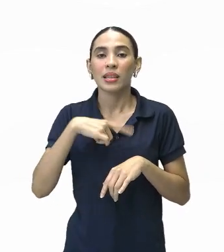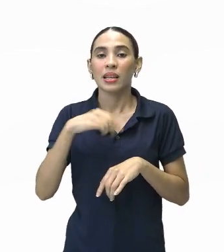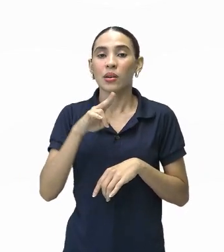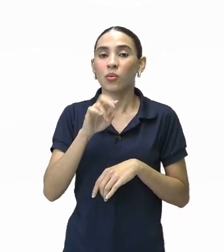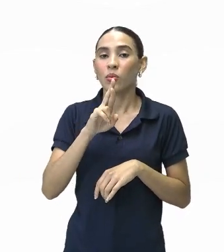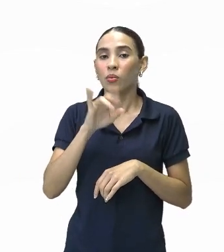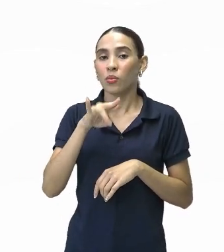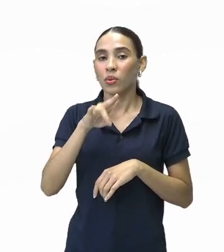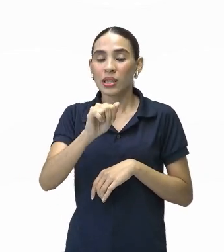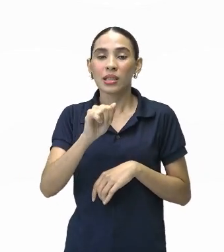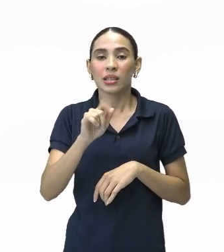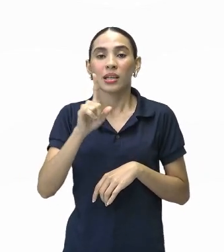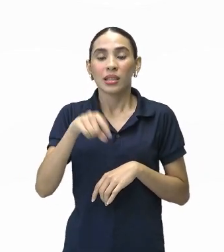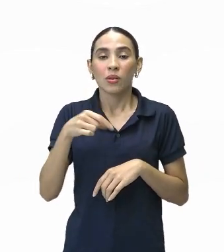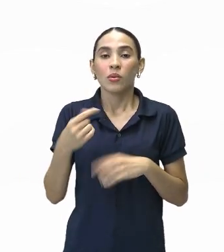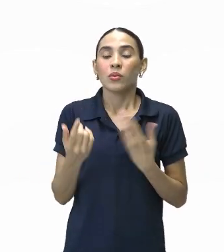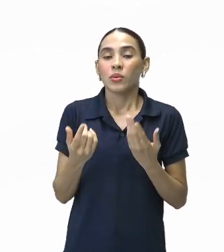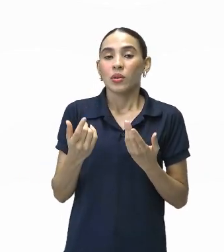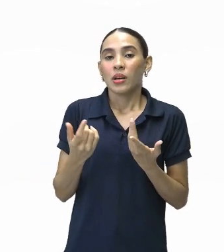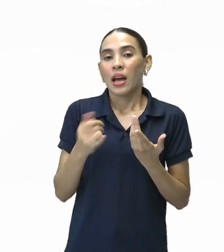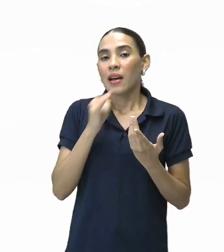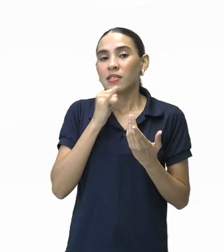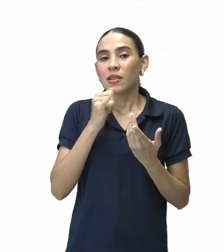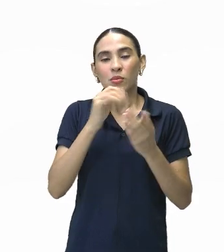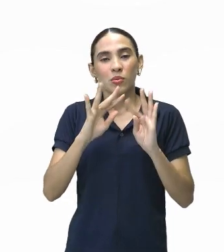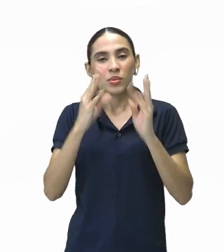urina, essas substâncias, esses